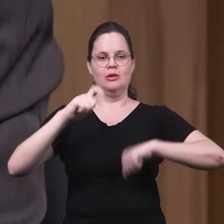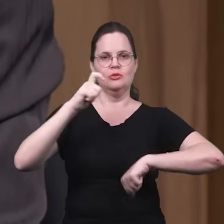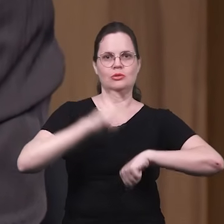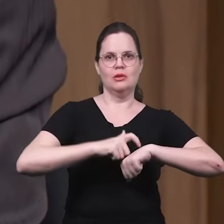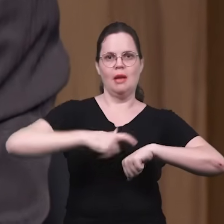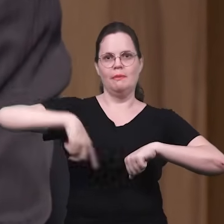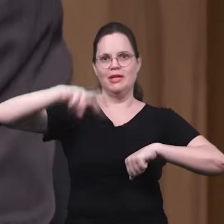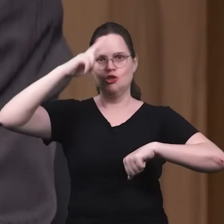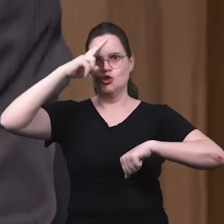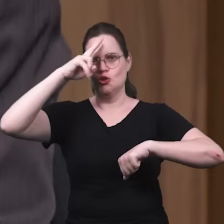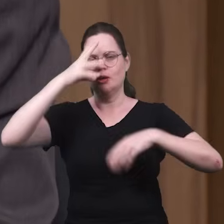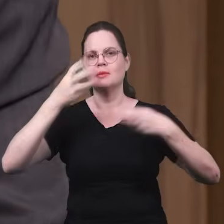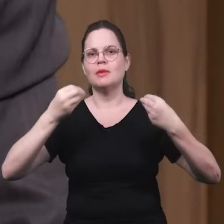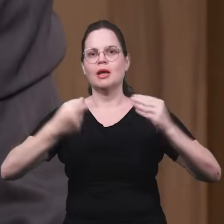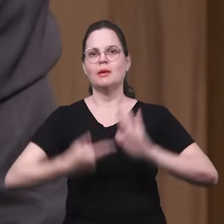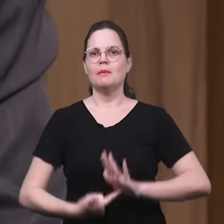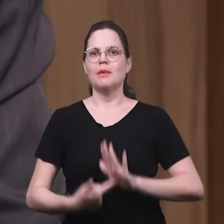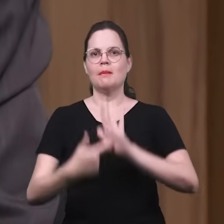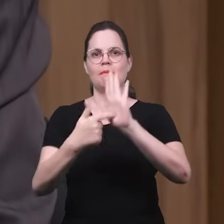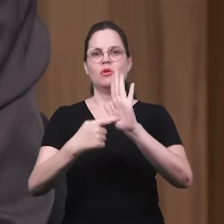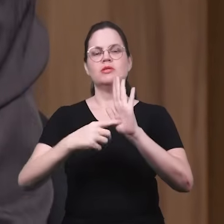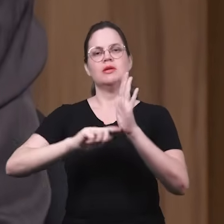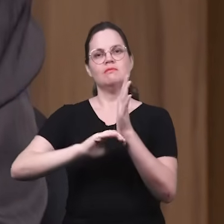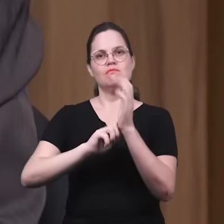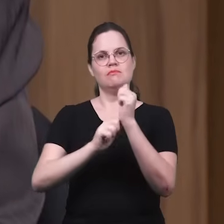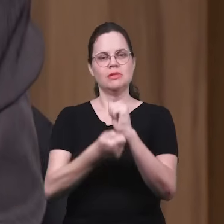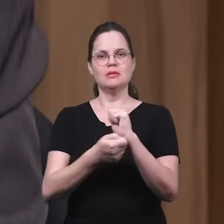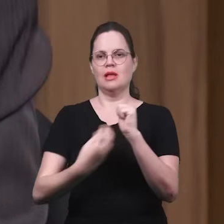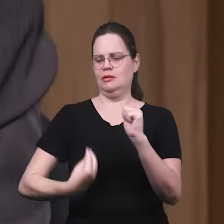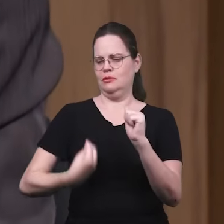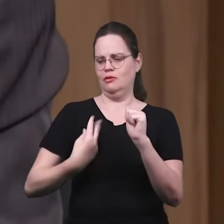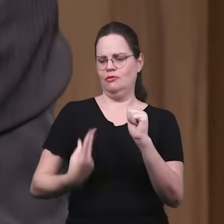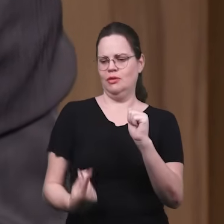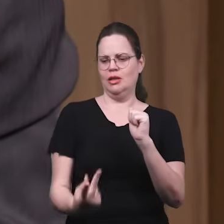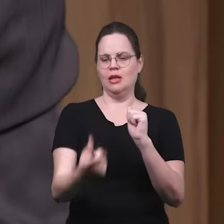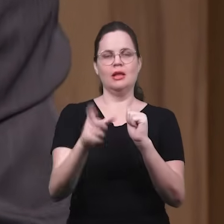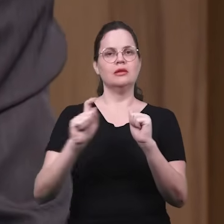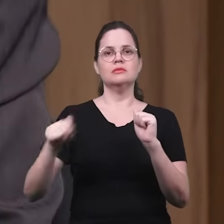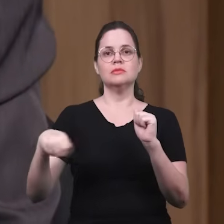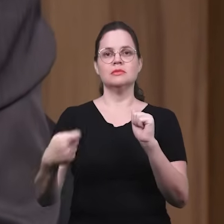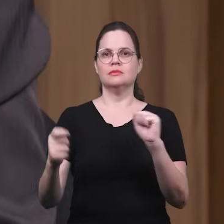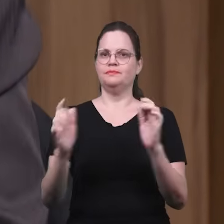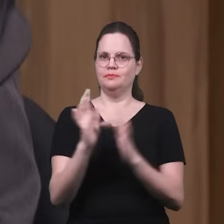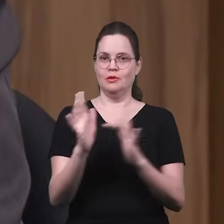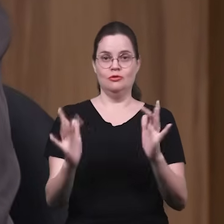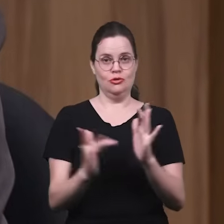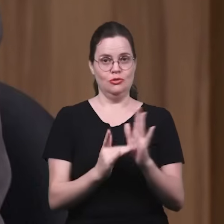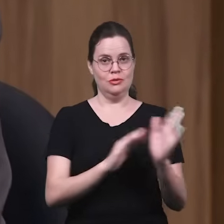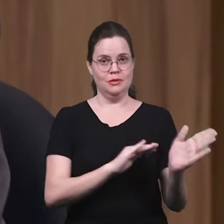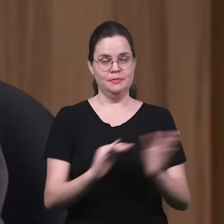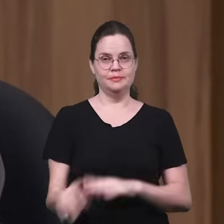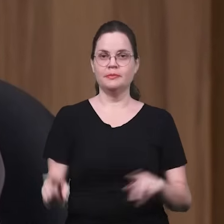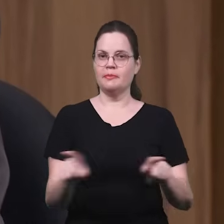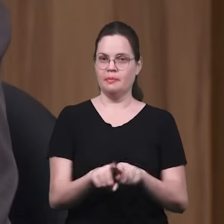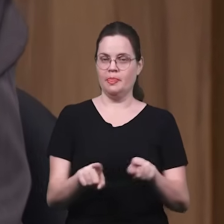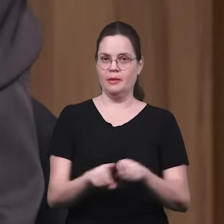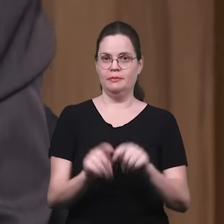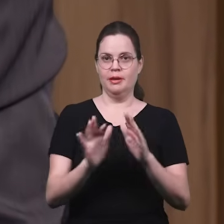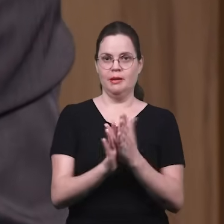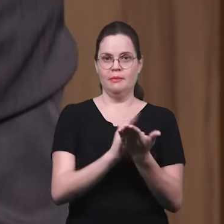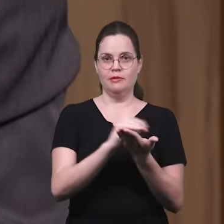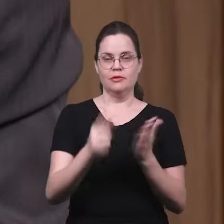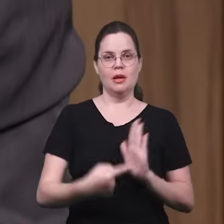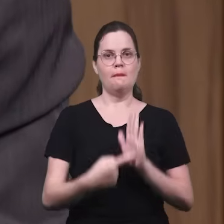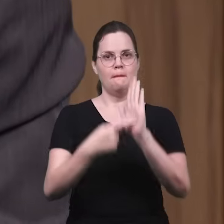do mistério da vida, que é Jesus. Quanta profundidade, não é? A palavra de Deus, em seu propósito,